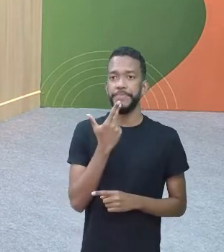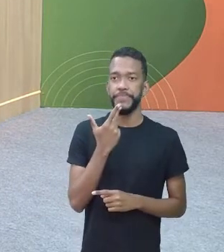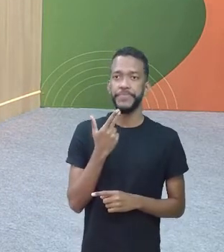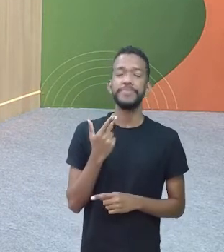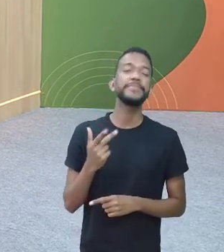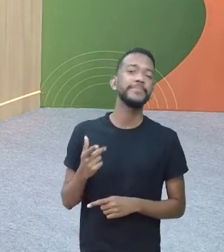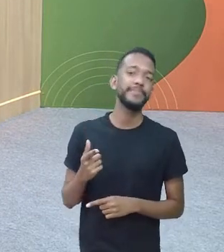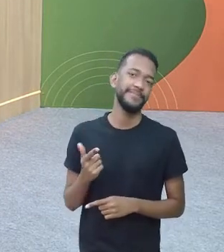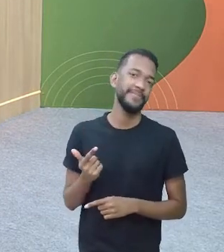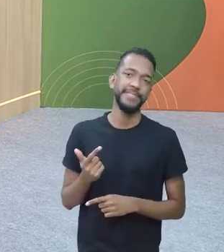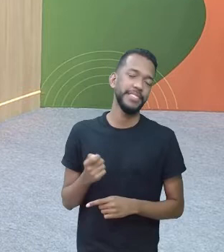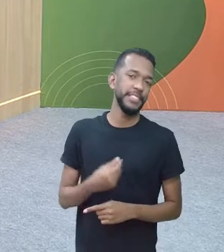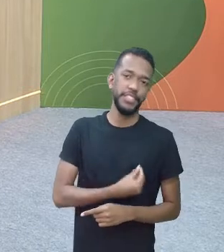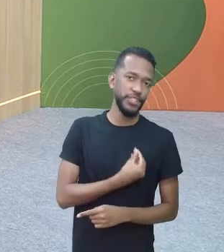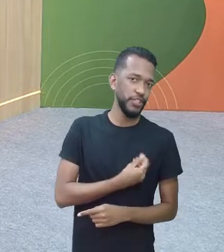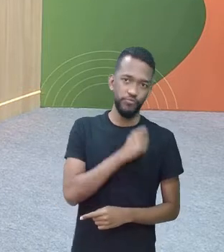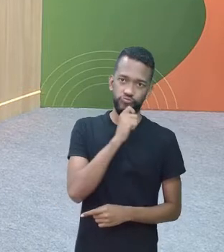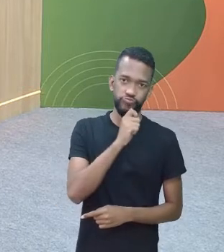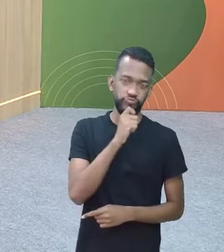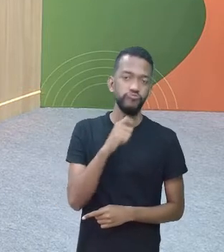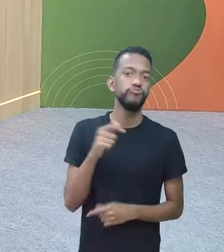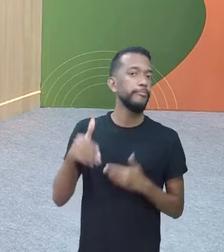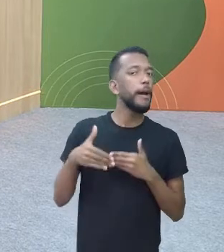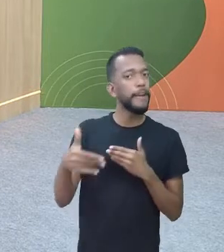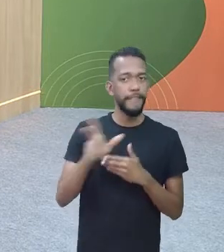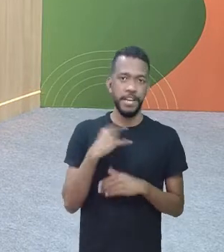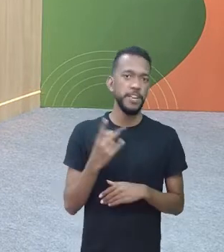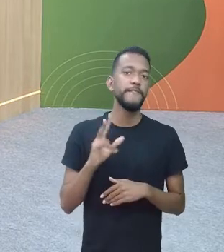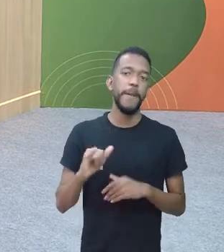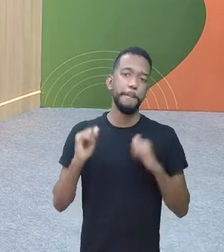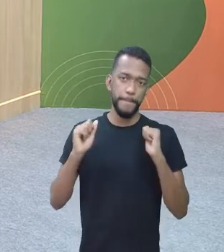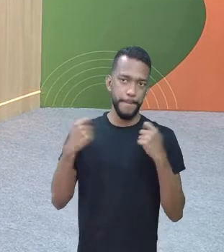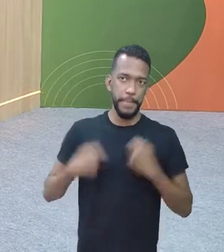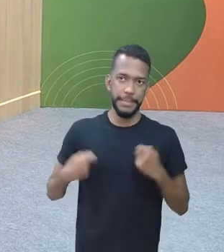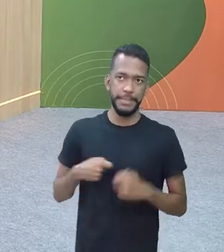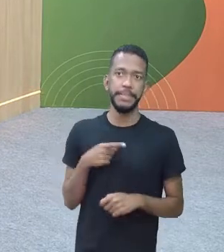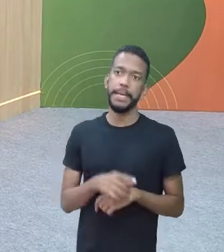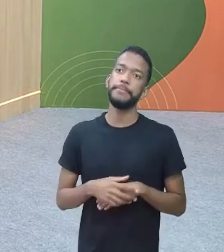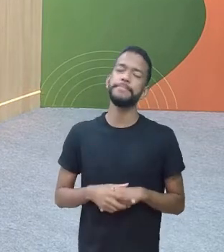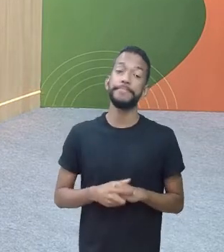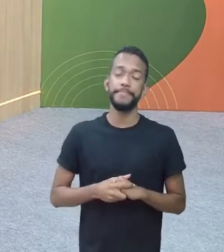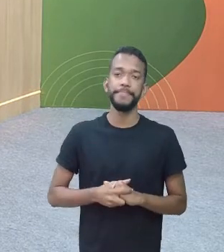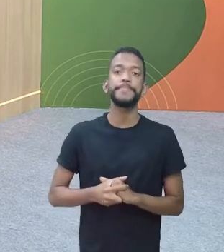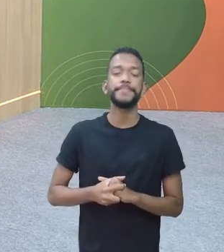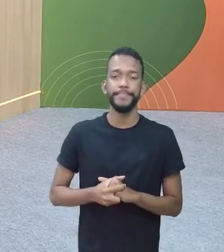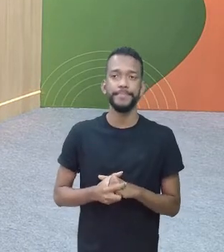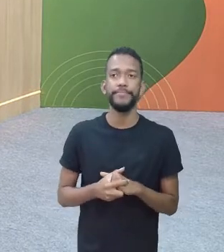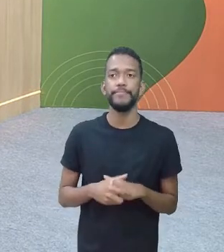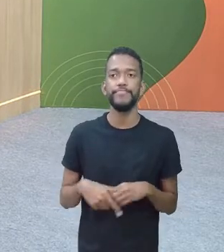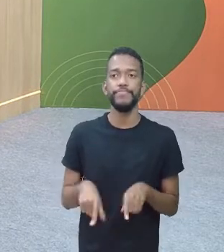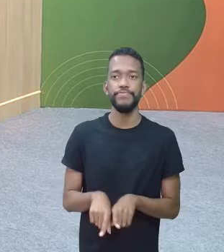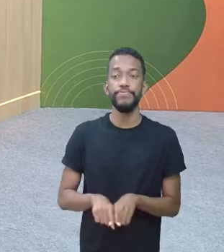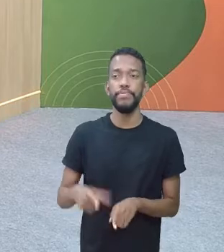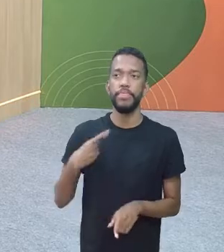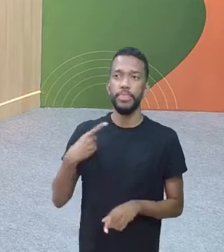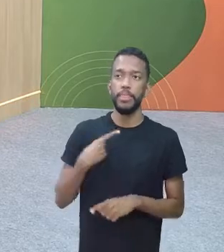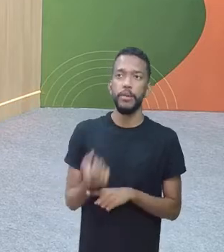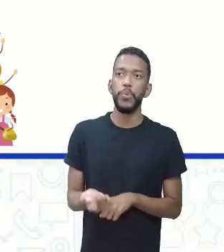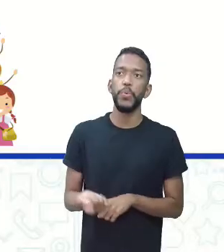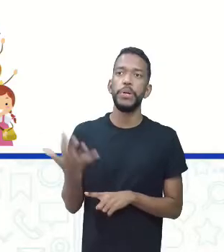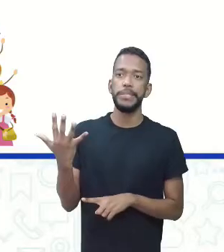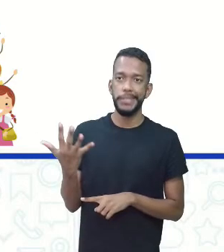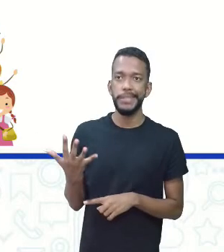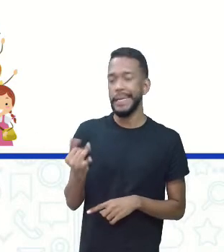isso aqui existe, porque mais na frente a gente vai precisar disso, tá bom? A ideia de fração de quantidade, que é essa parte